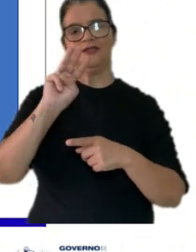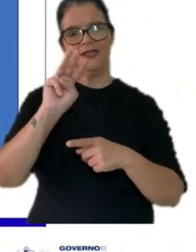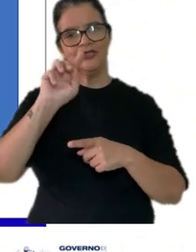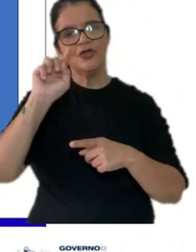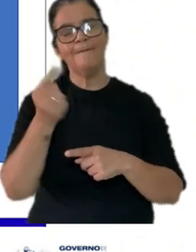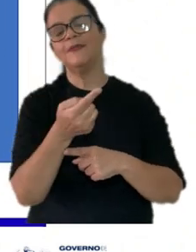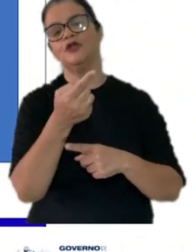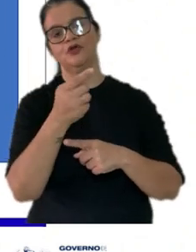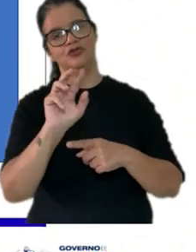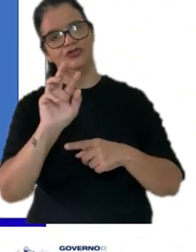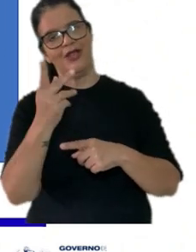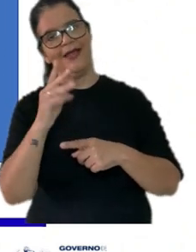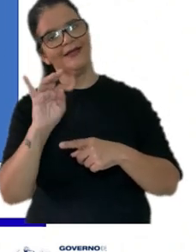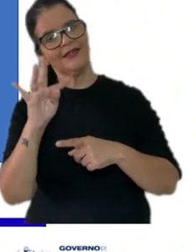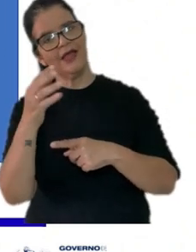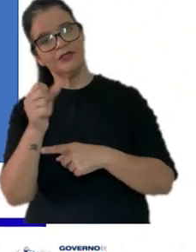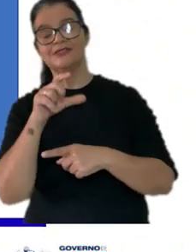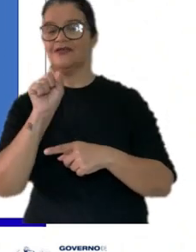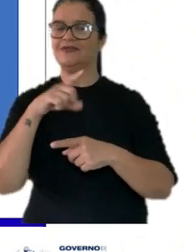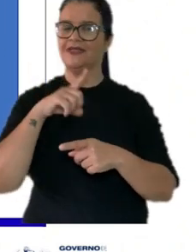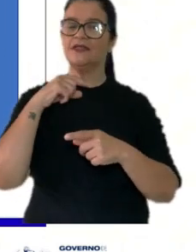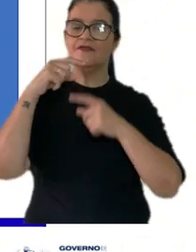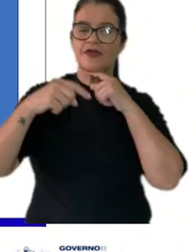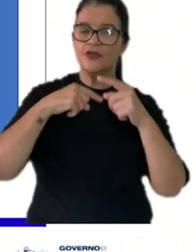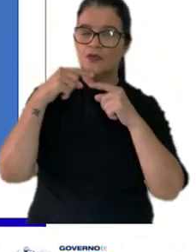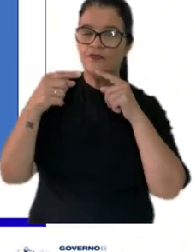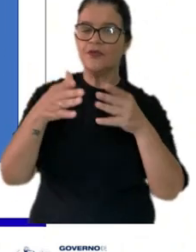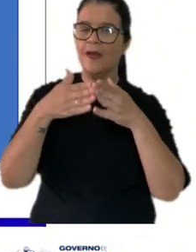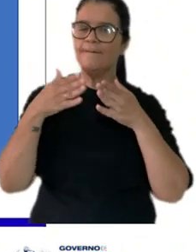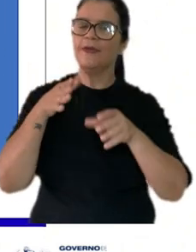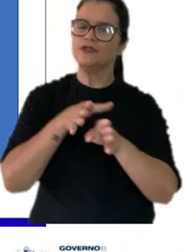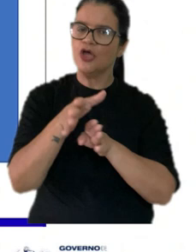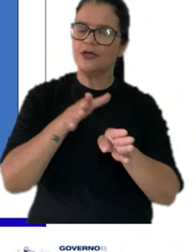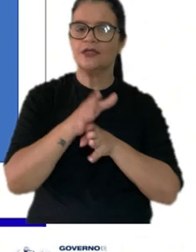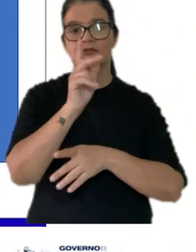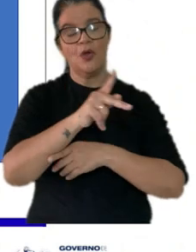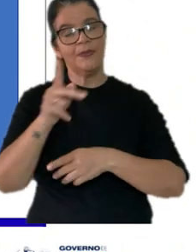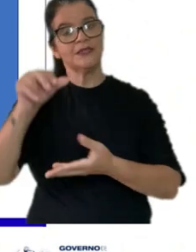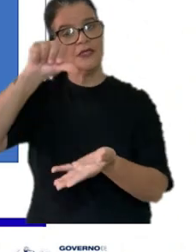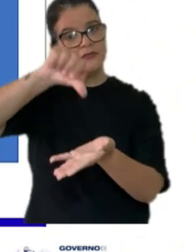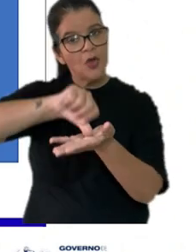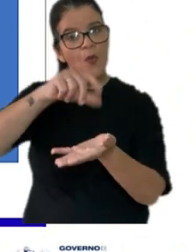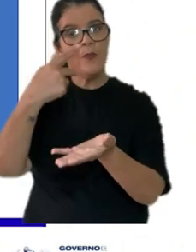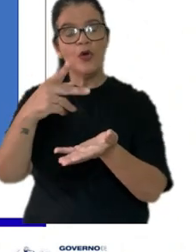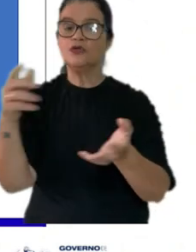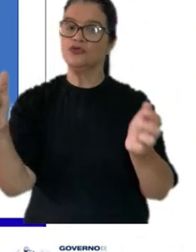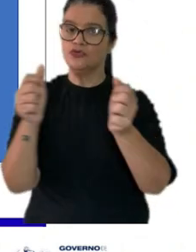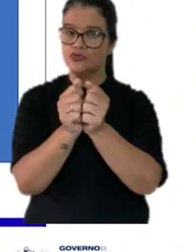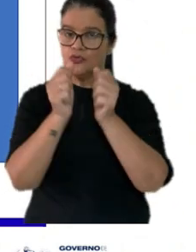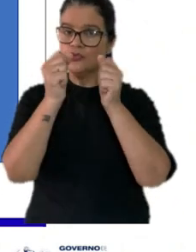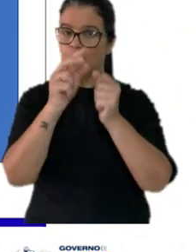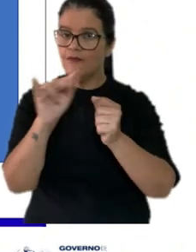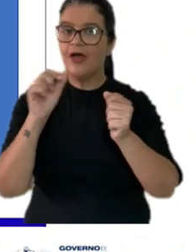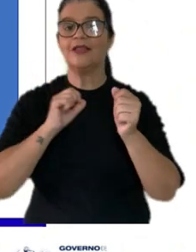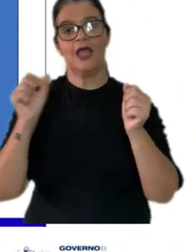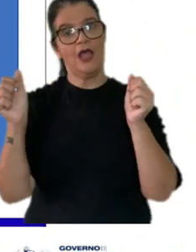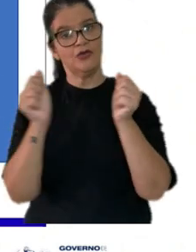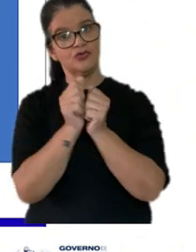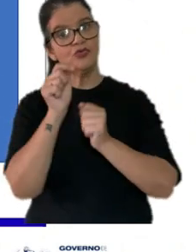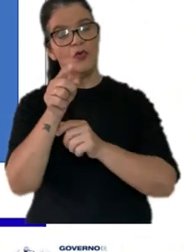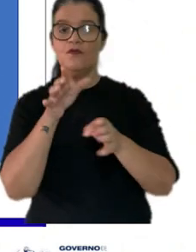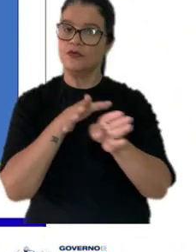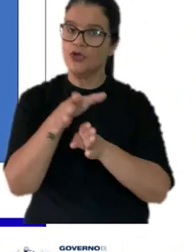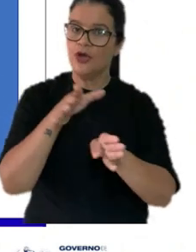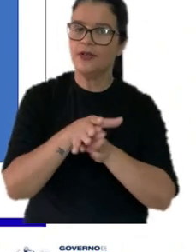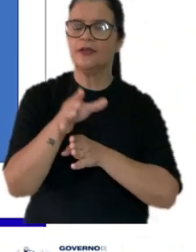se você tiver dúvida peça orientação ao professor do seu polo ele junto estará com você orientando de